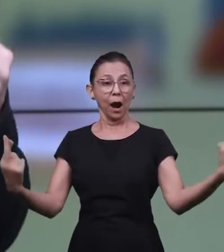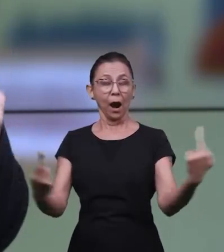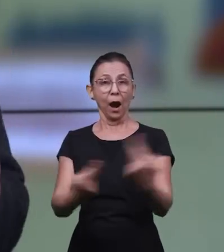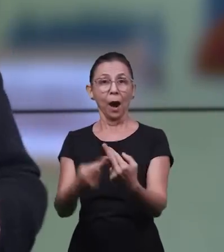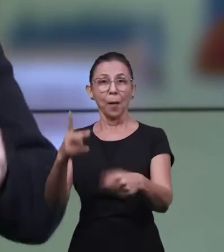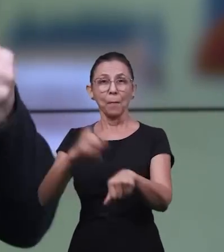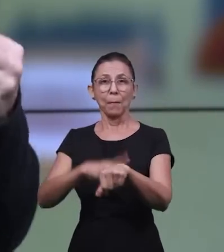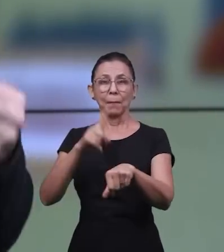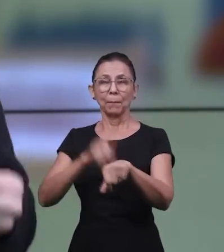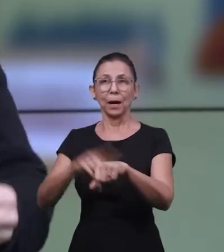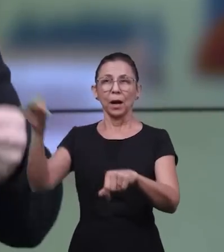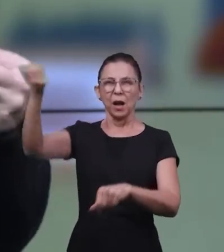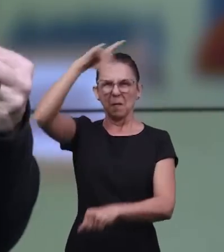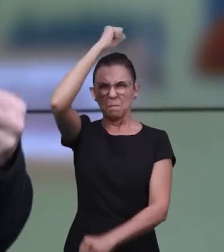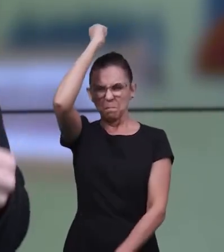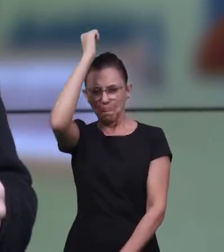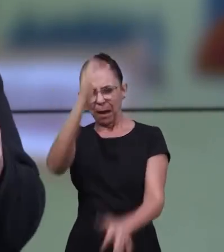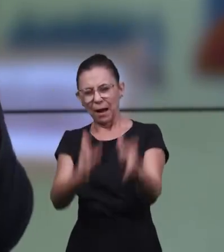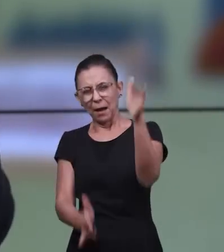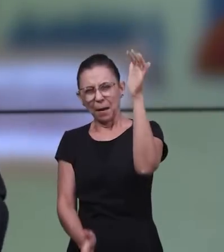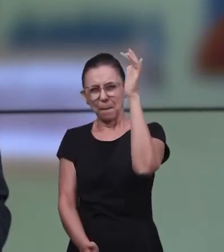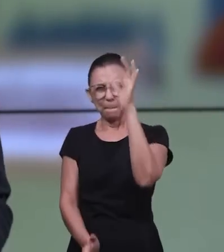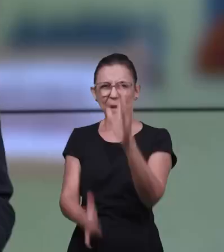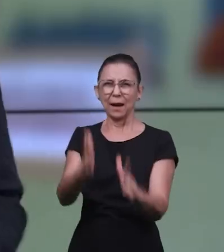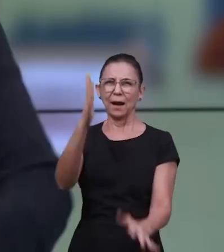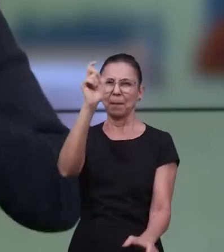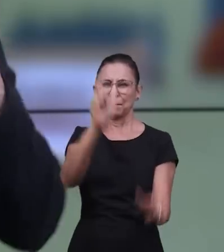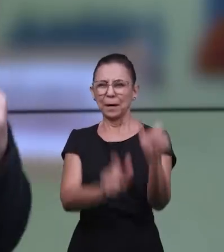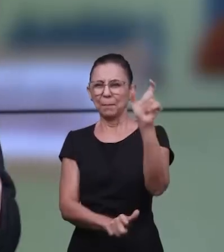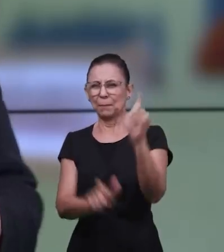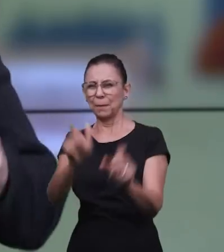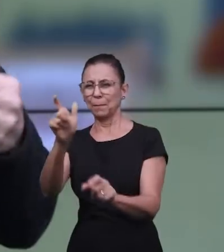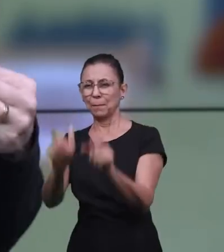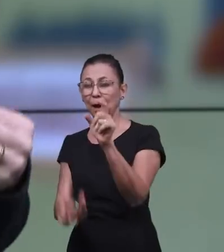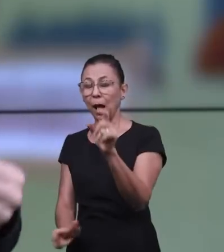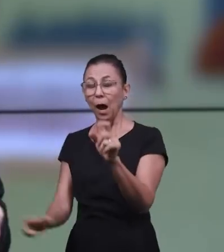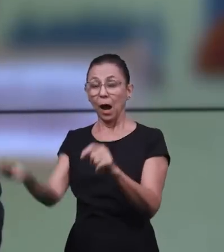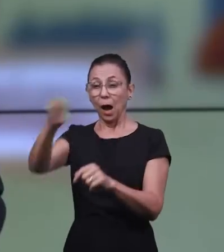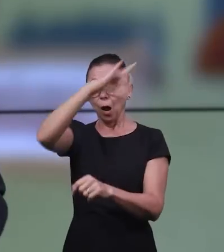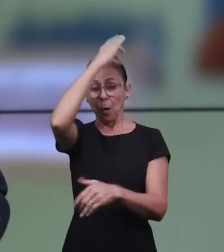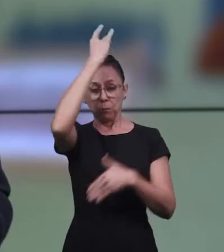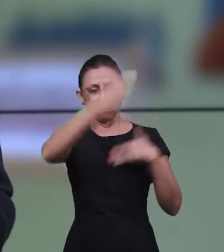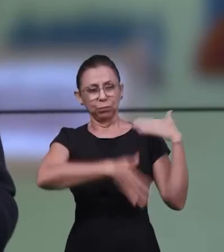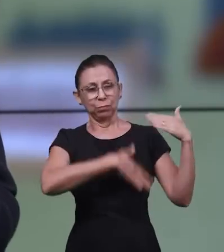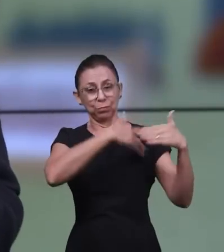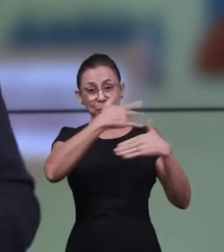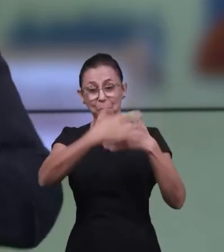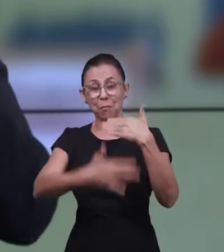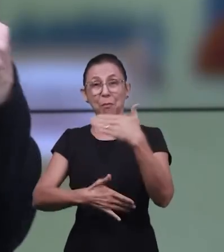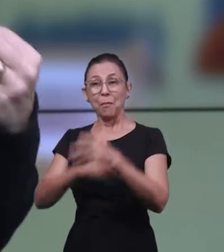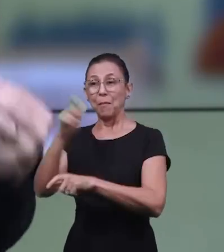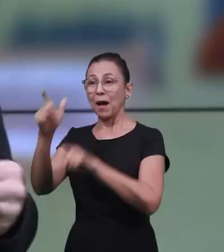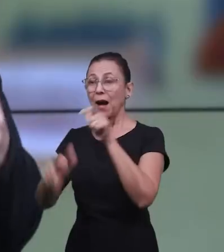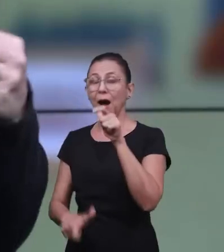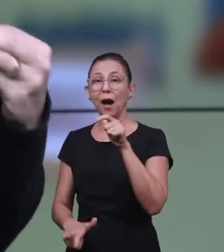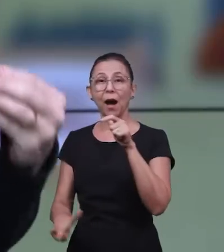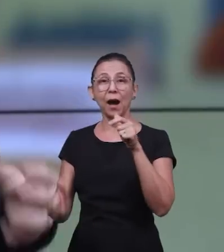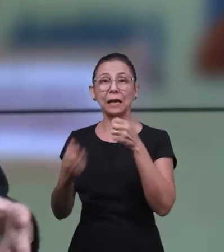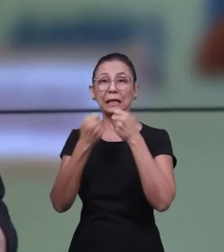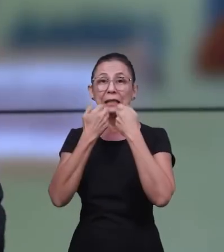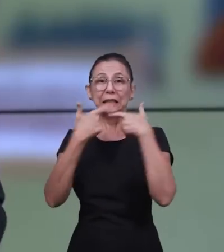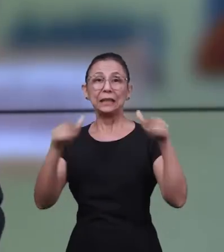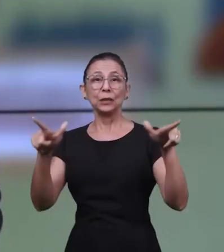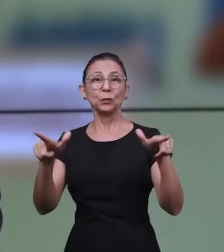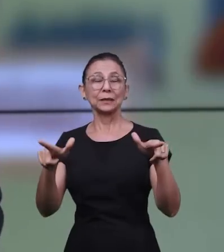o Espírito Santo foi derramado sobre a igreja. Todos foram cheios do Espírito Santo e começaram a